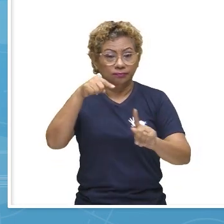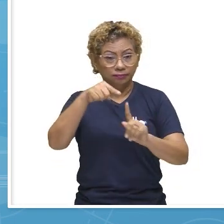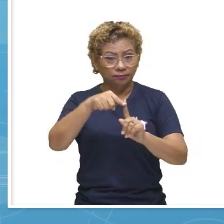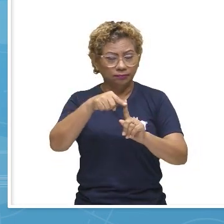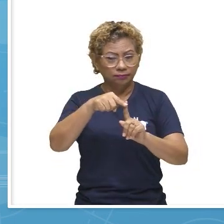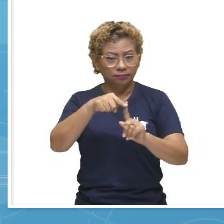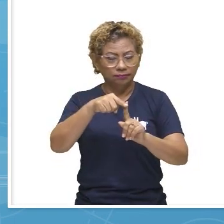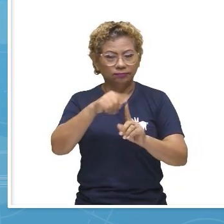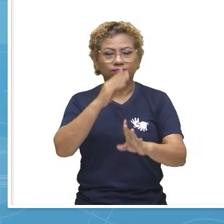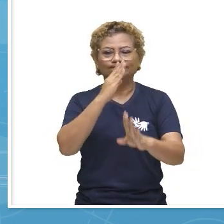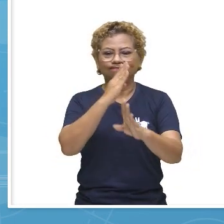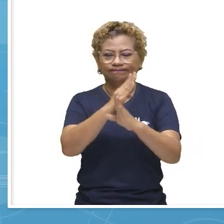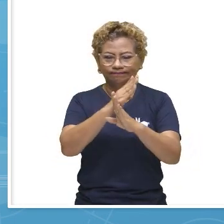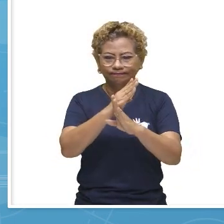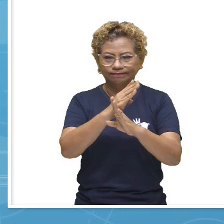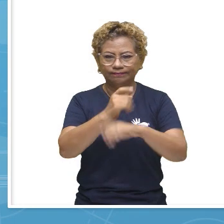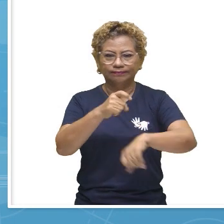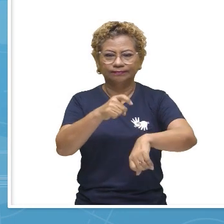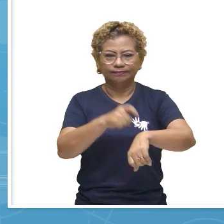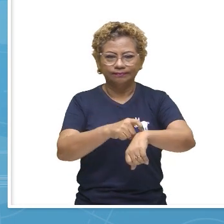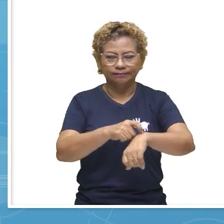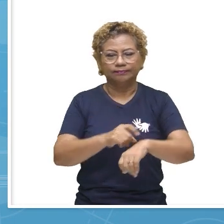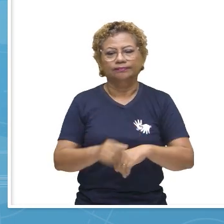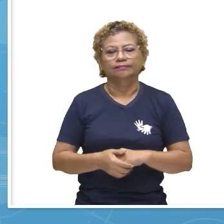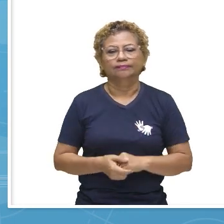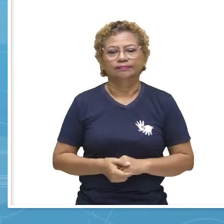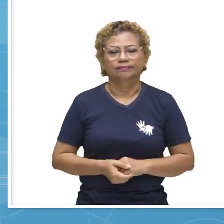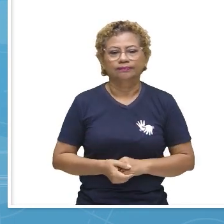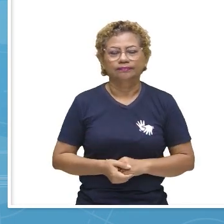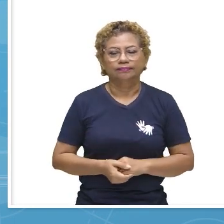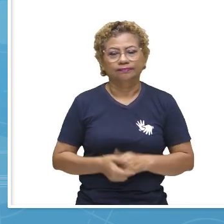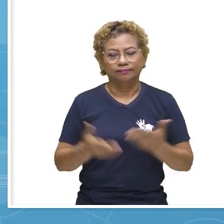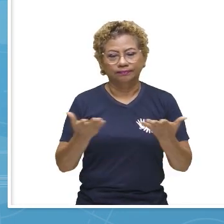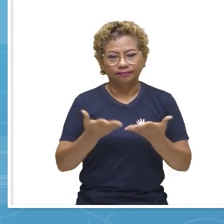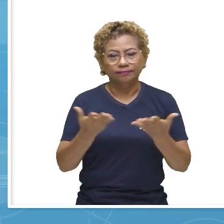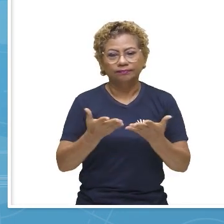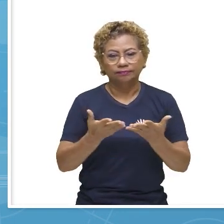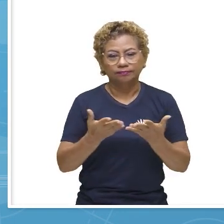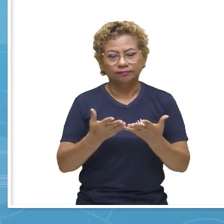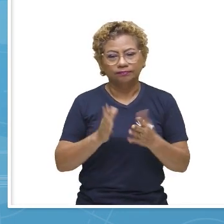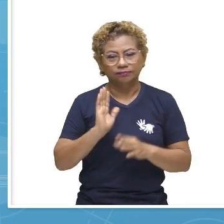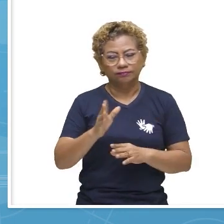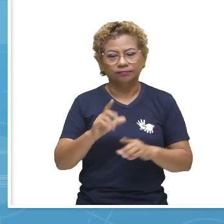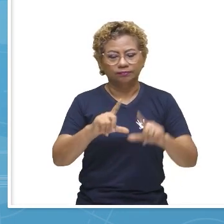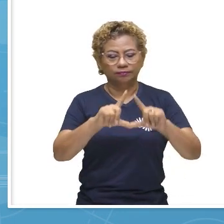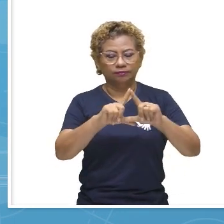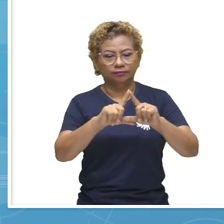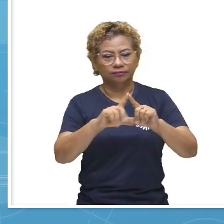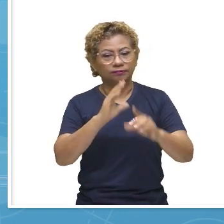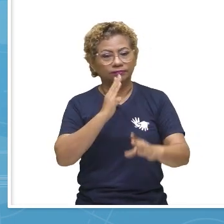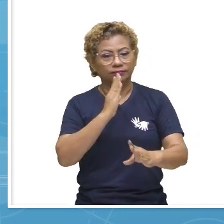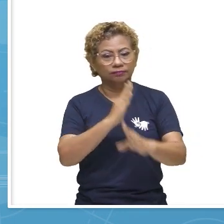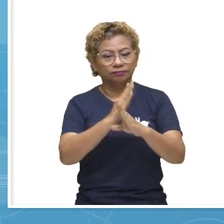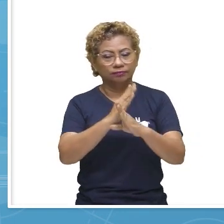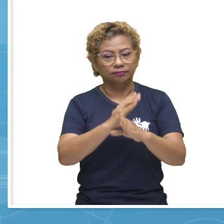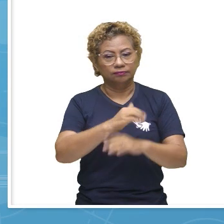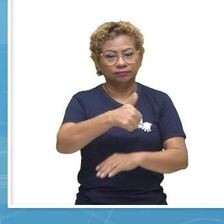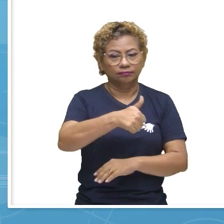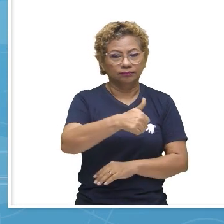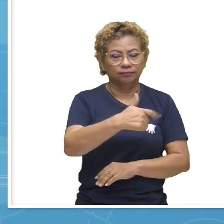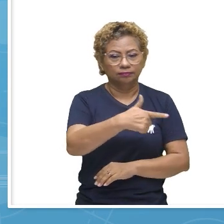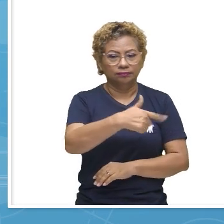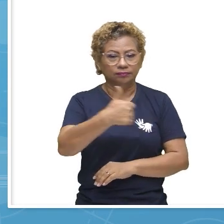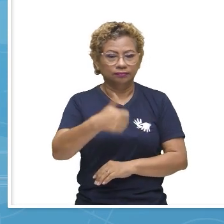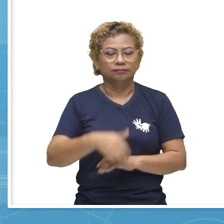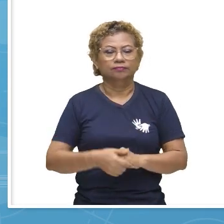tempos? Então, eu já tenho tudo que eu preciso, que é o valor do delta. Olha só, não precisava do valor do delta?